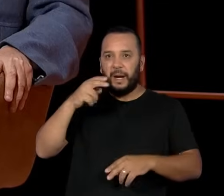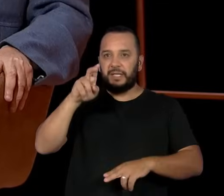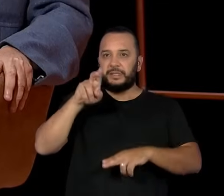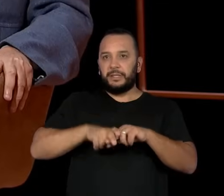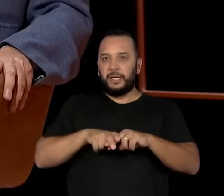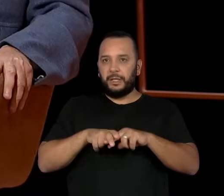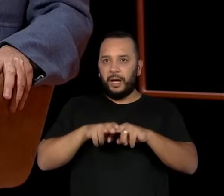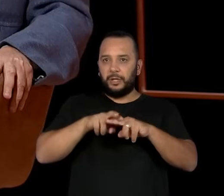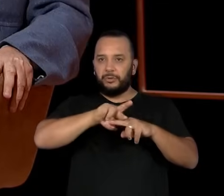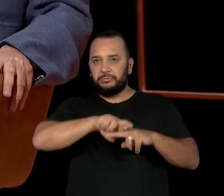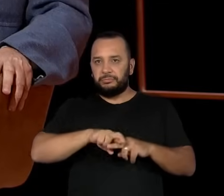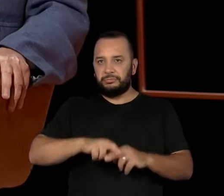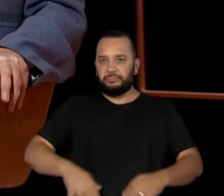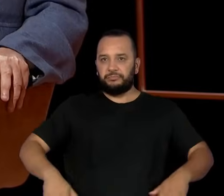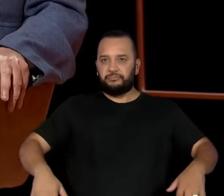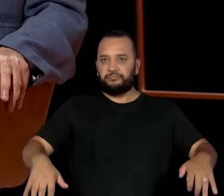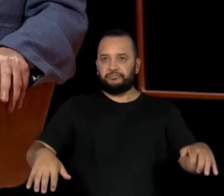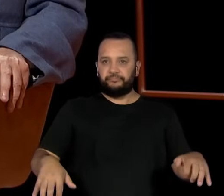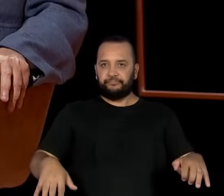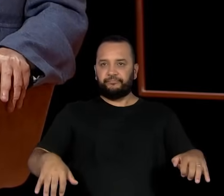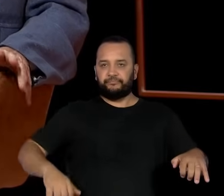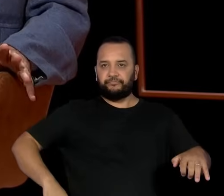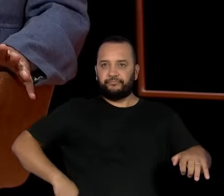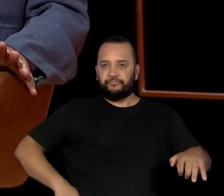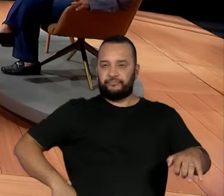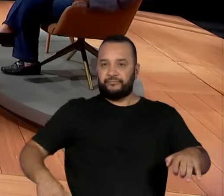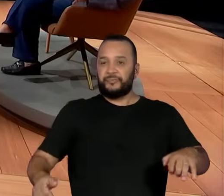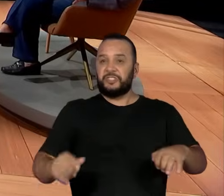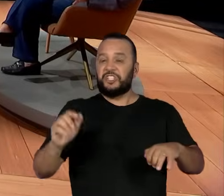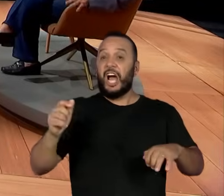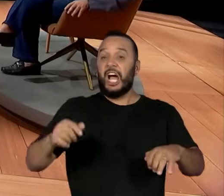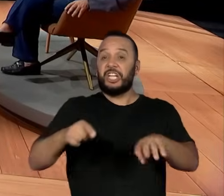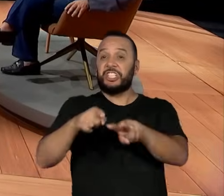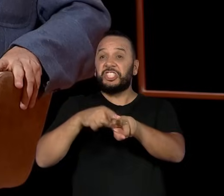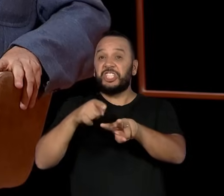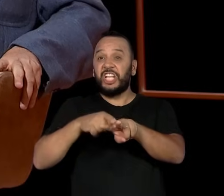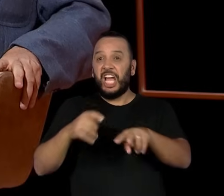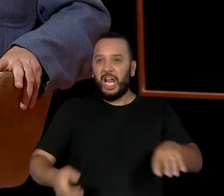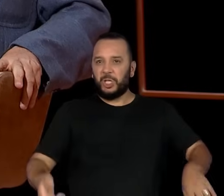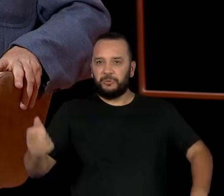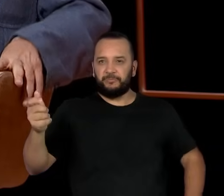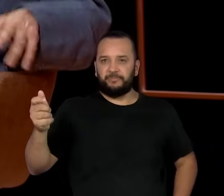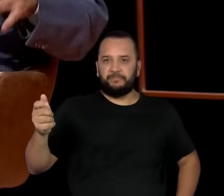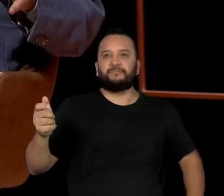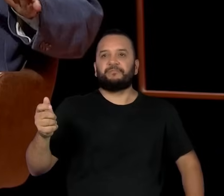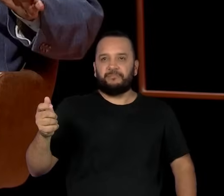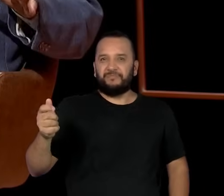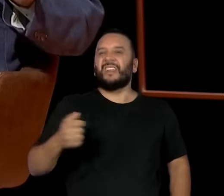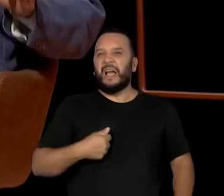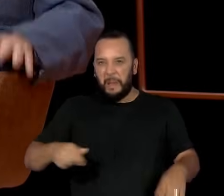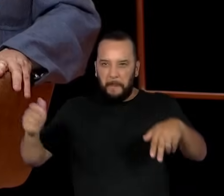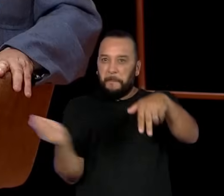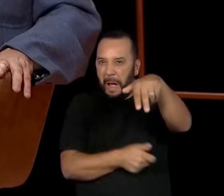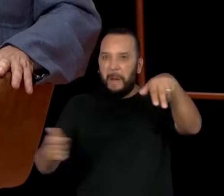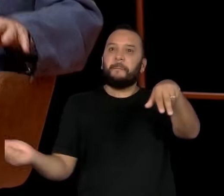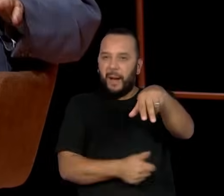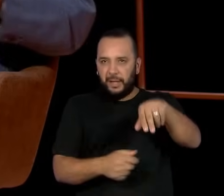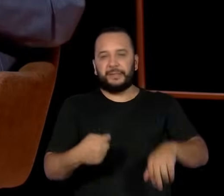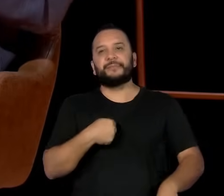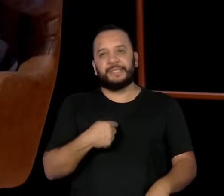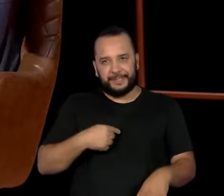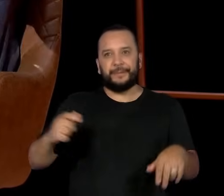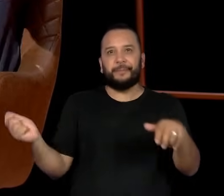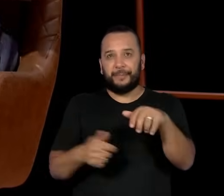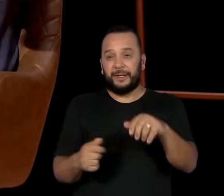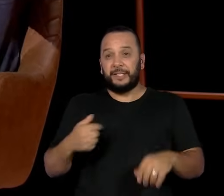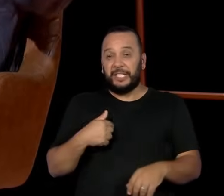numa poltrona, esperando, com chinelo bumerangue. E aí apanhei legal, o chinelo